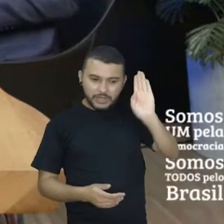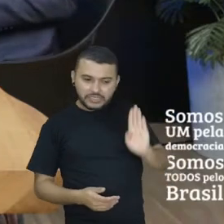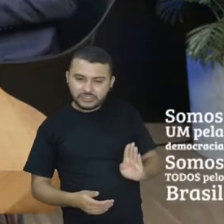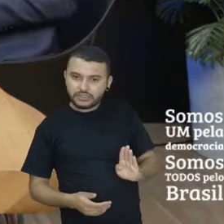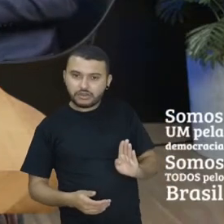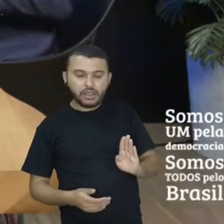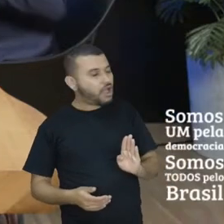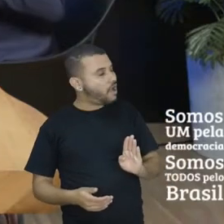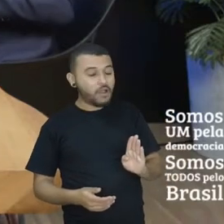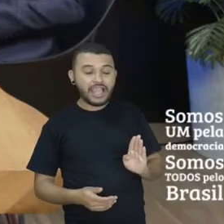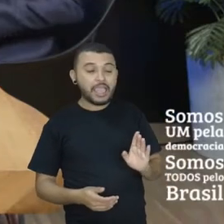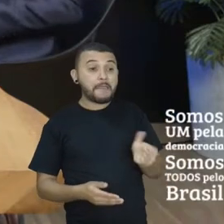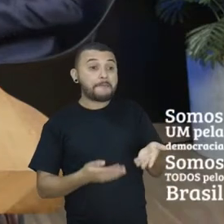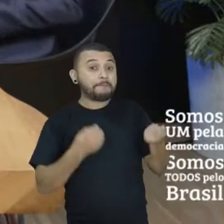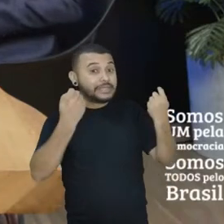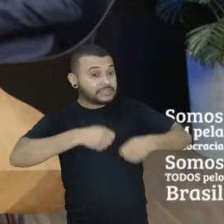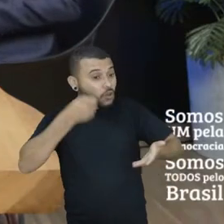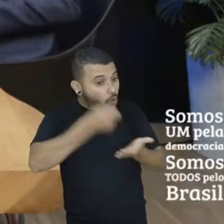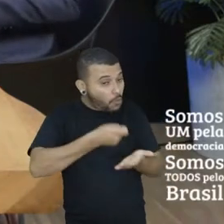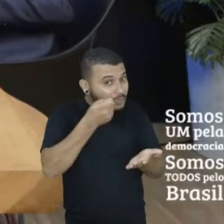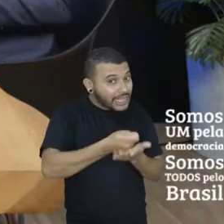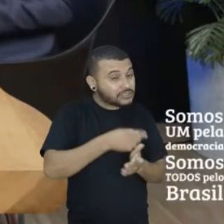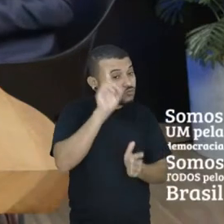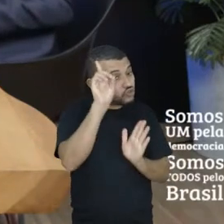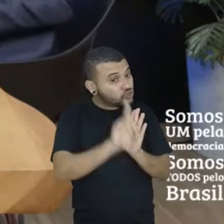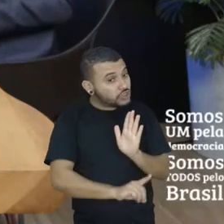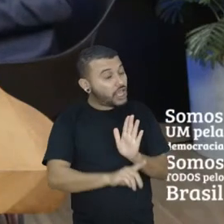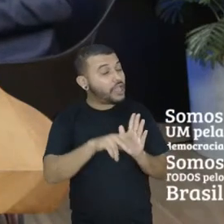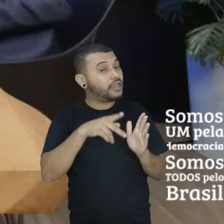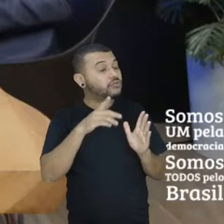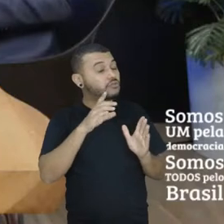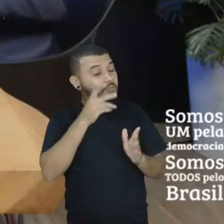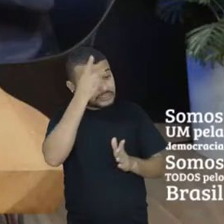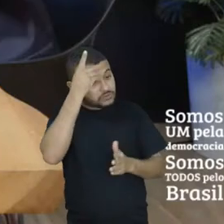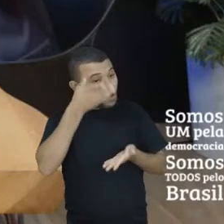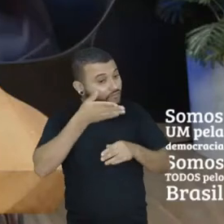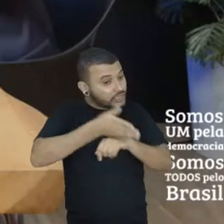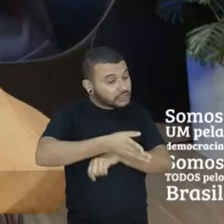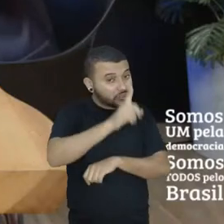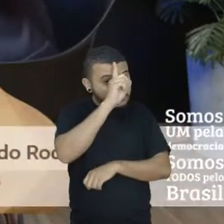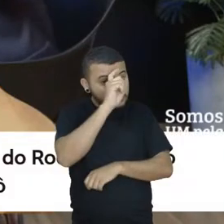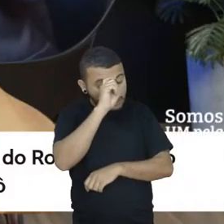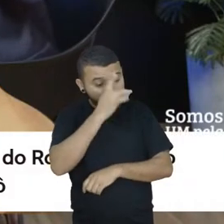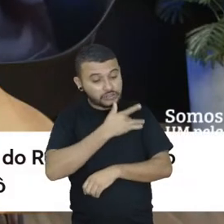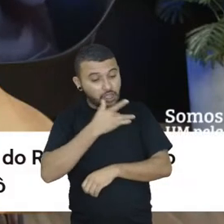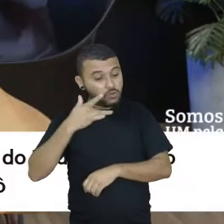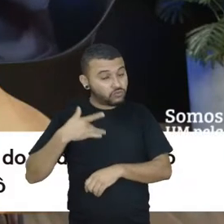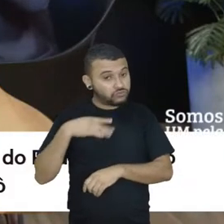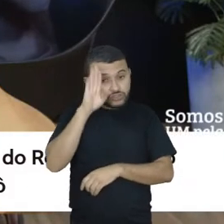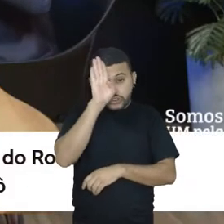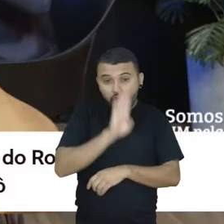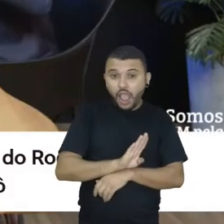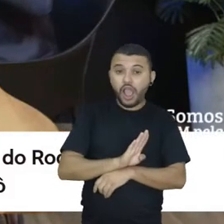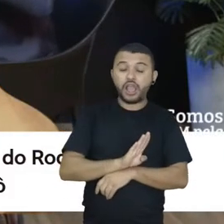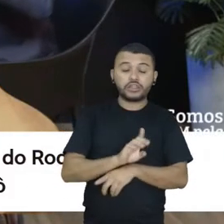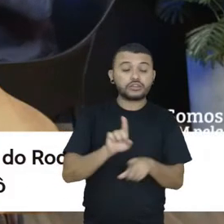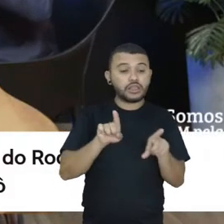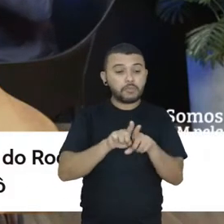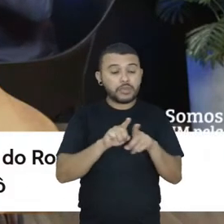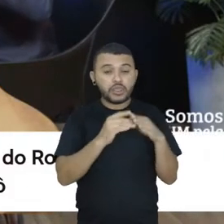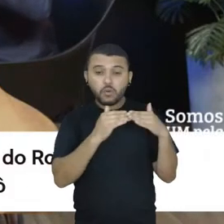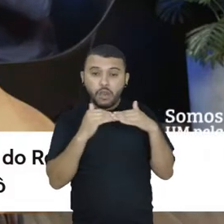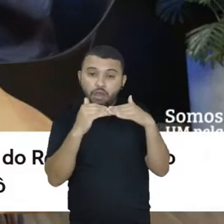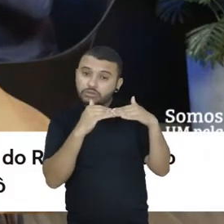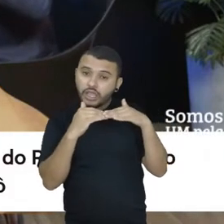É dever, é direito do cidadão ele poder ter acesso à saúde. Gratuidade. Equidade, não tem